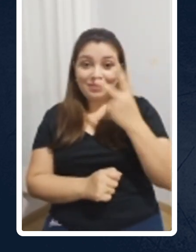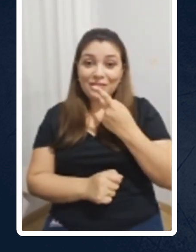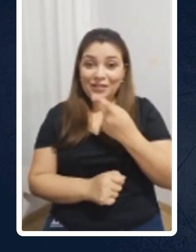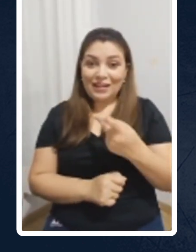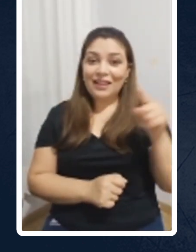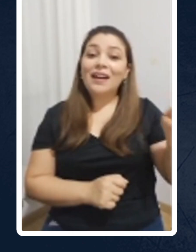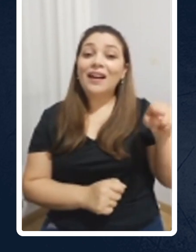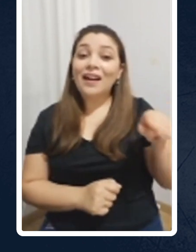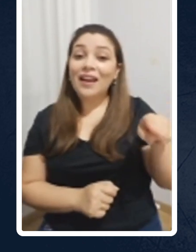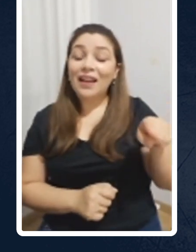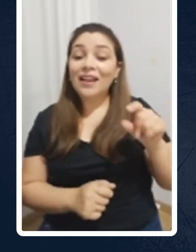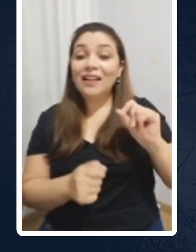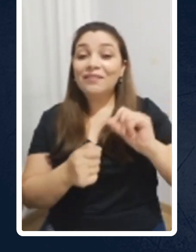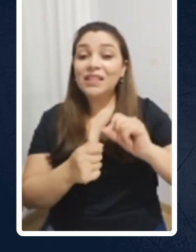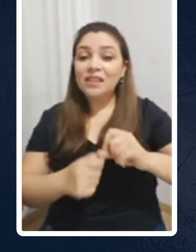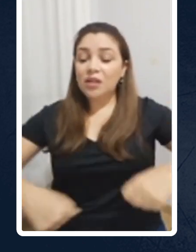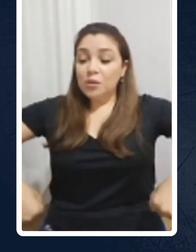cotovelo. E fazia assim, ó.